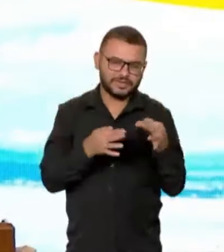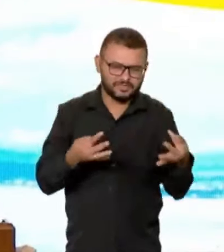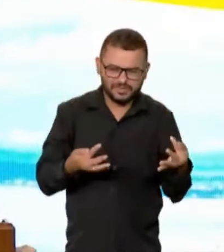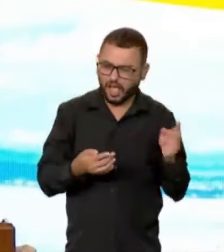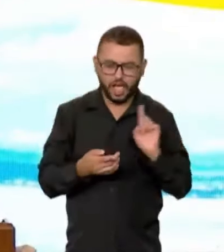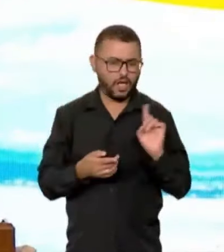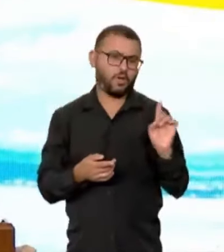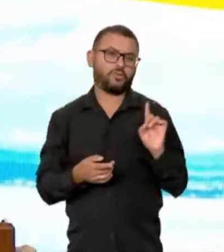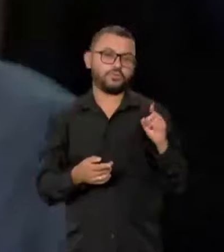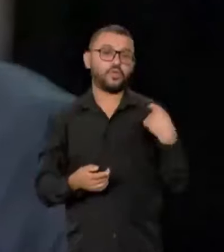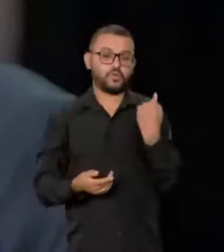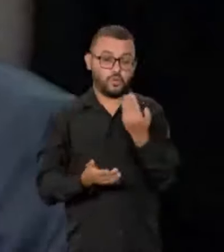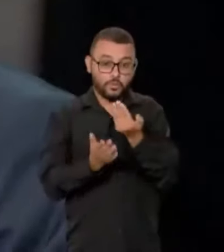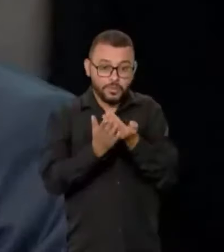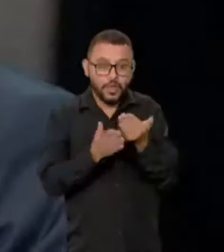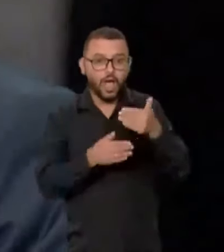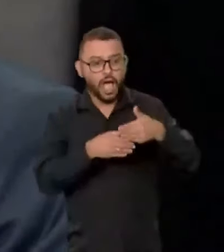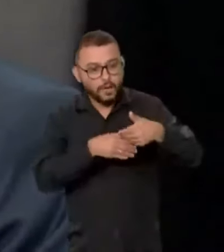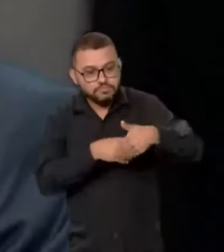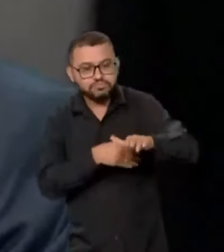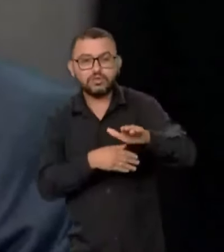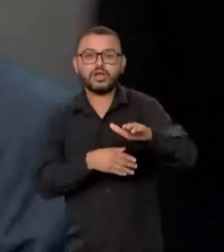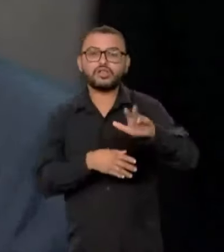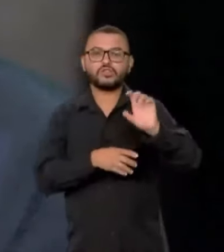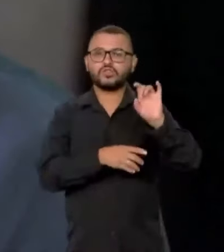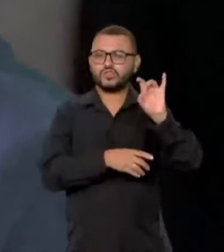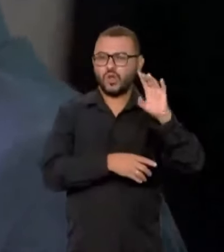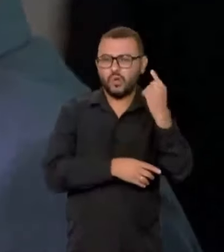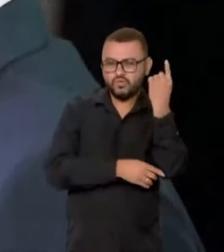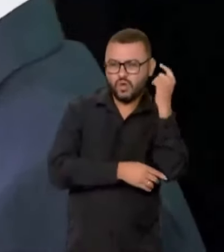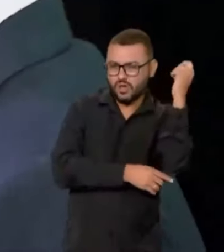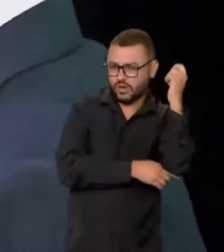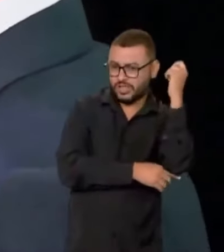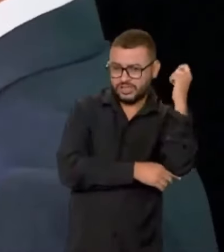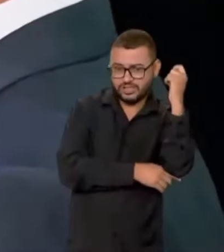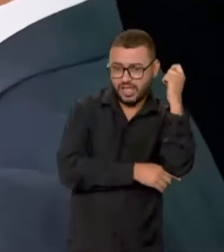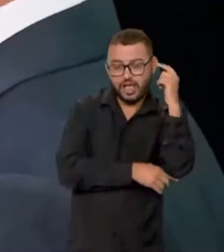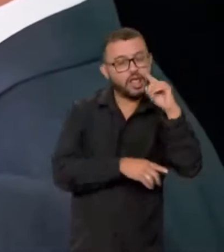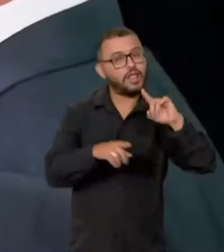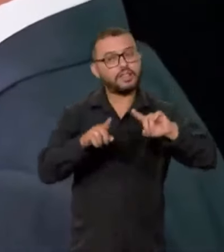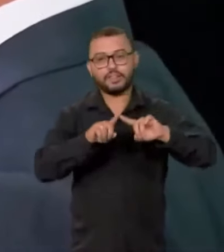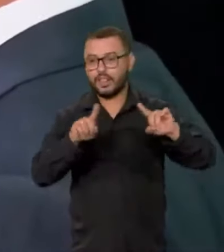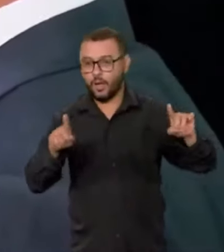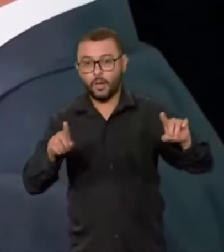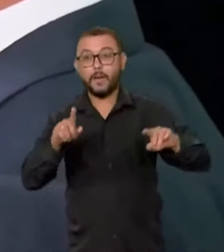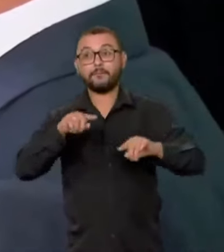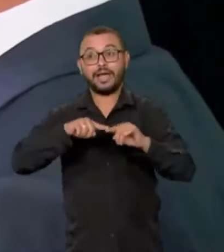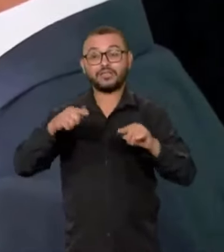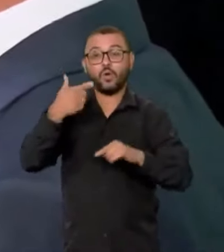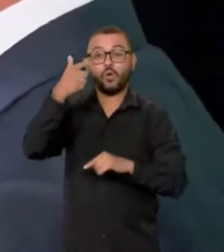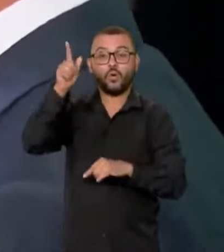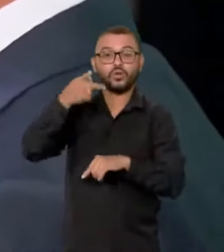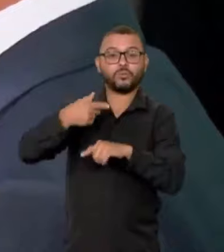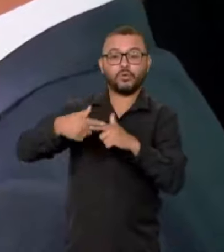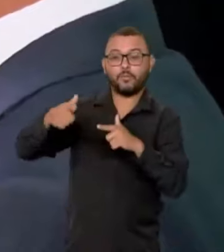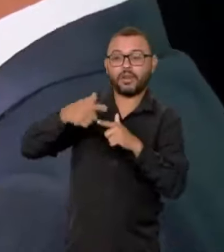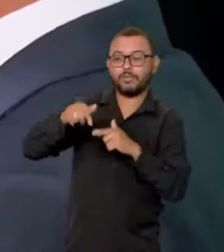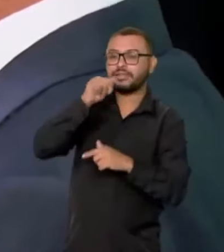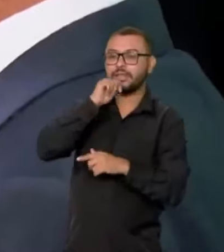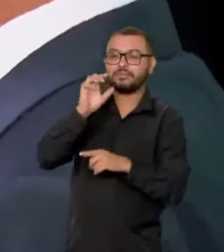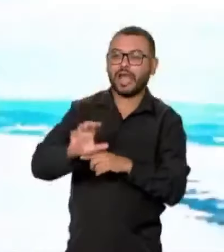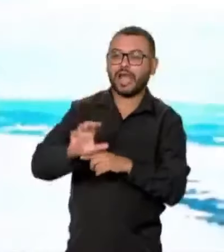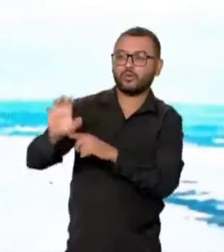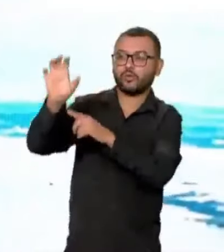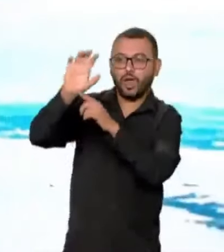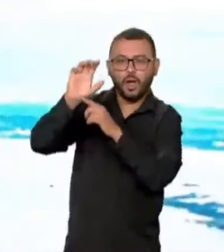A partir de agora, não apenas o Rio Grande do Sul, mas qualquer região que tiver um problema climático,